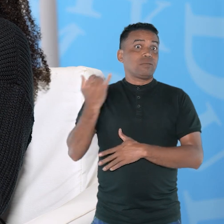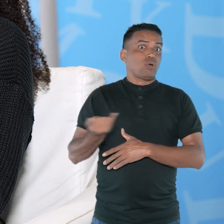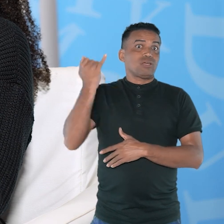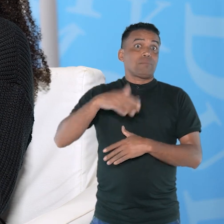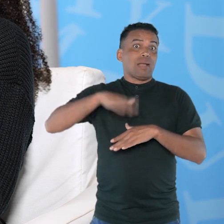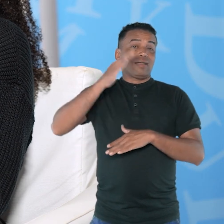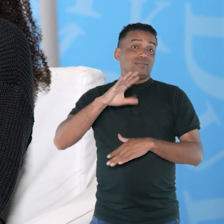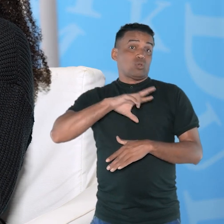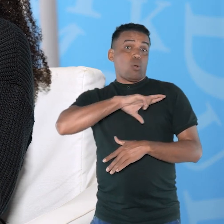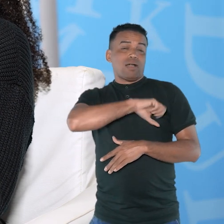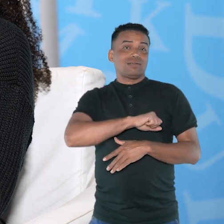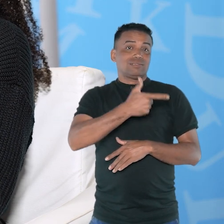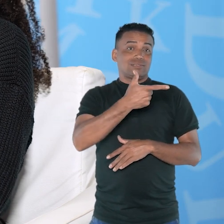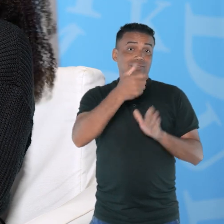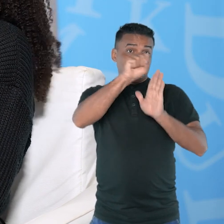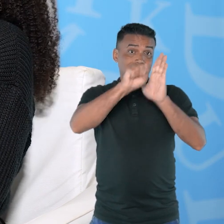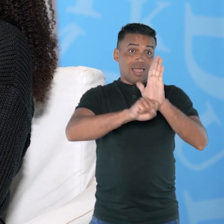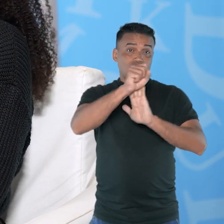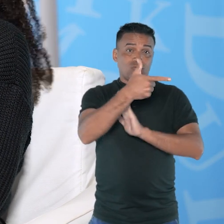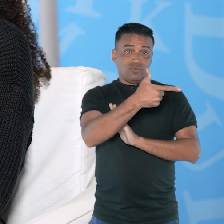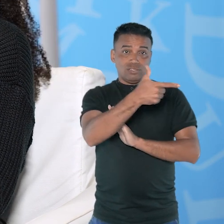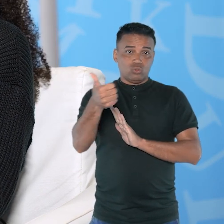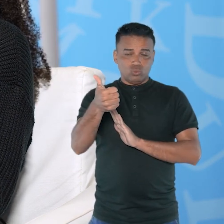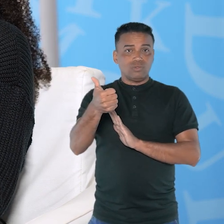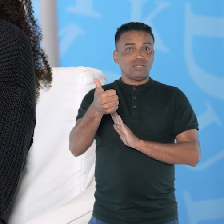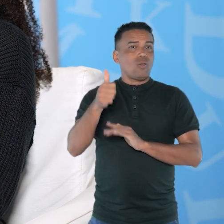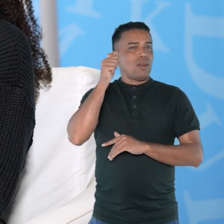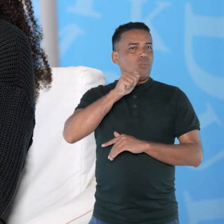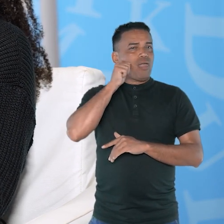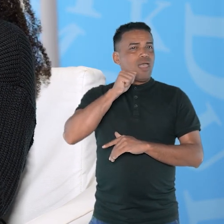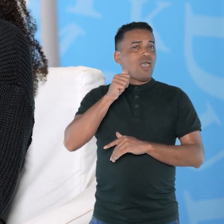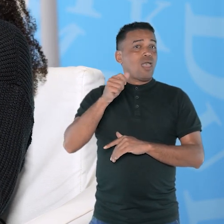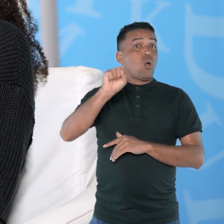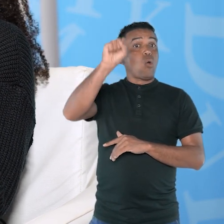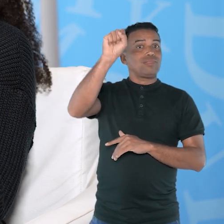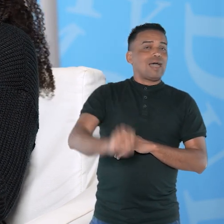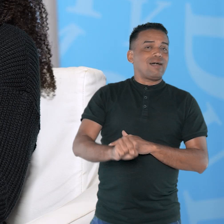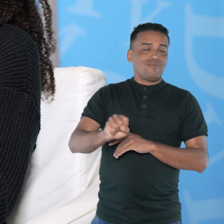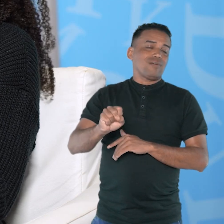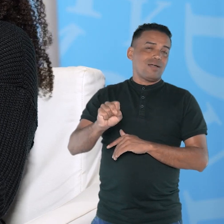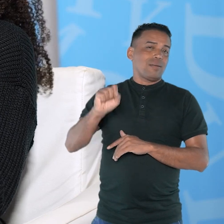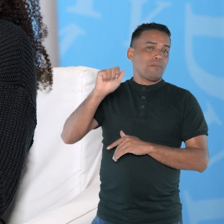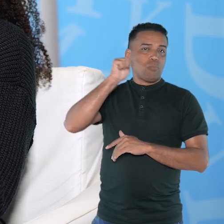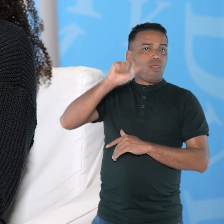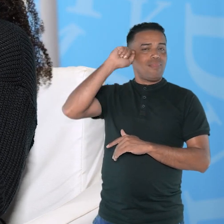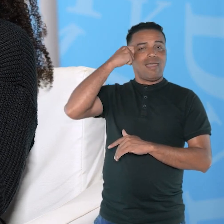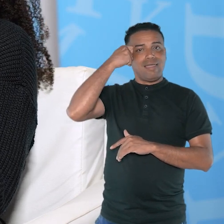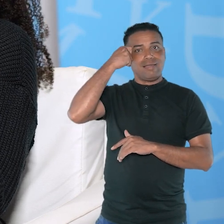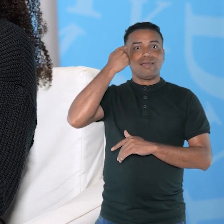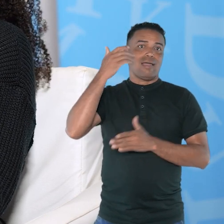brasileiro, ela foi a 8ª escritora negra a publicar um romance no Brasil. Então, 8ª